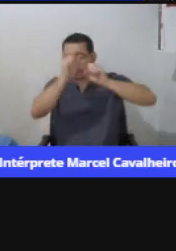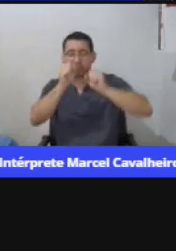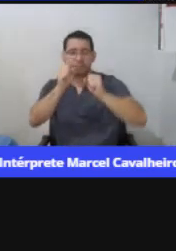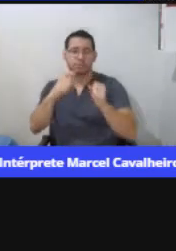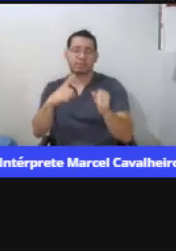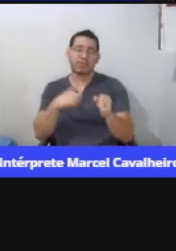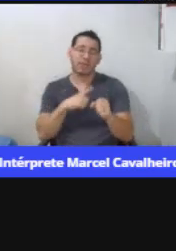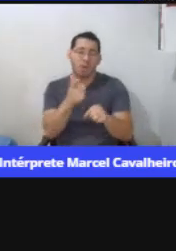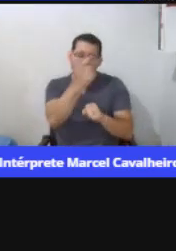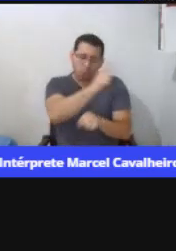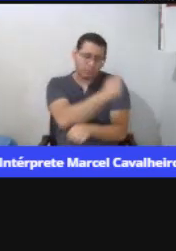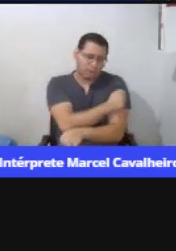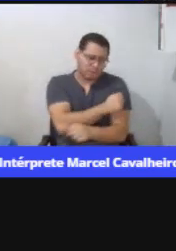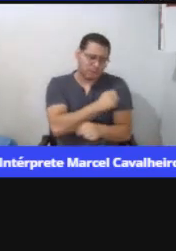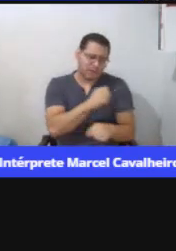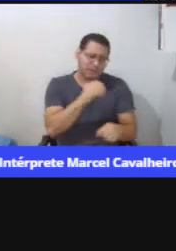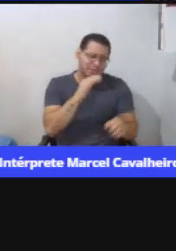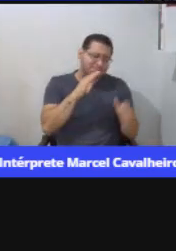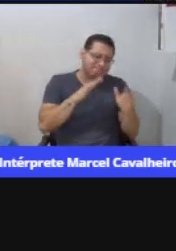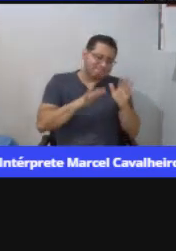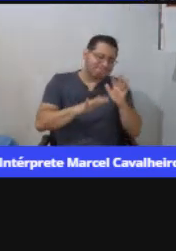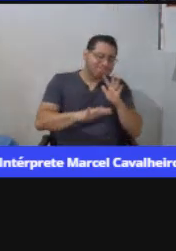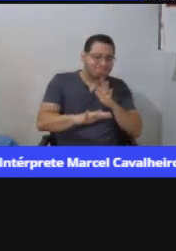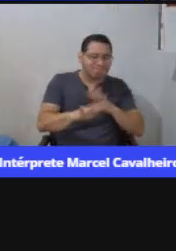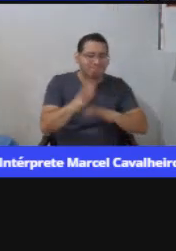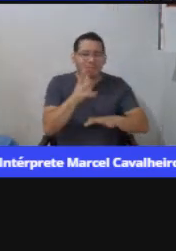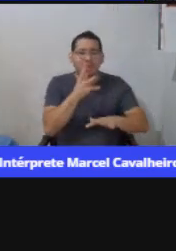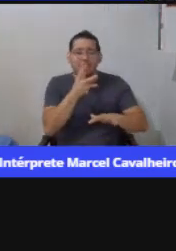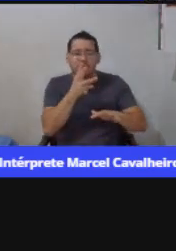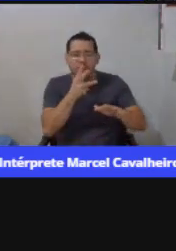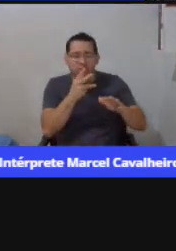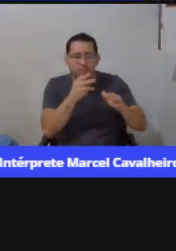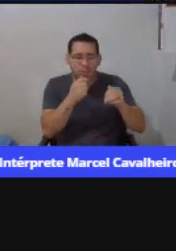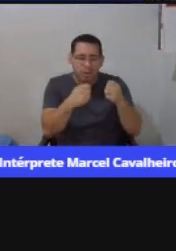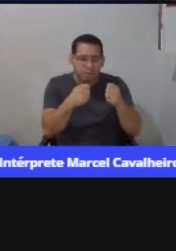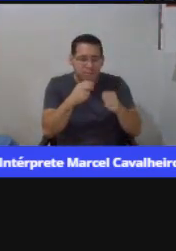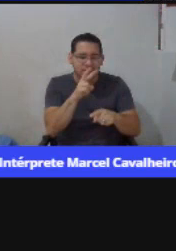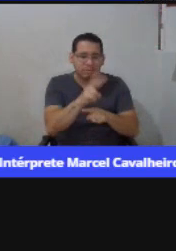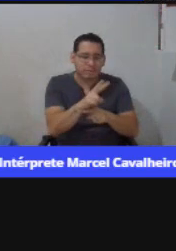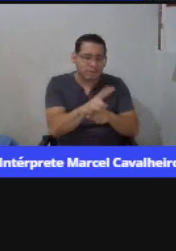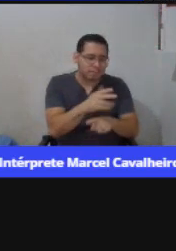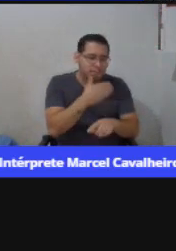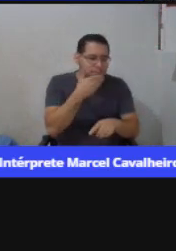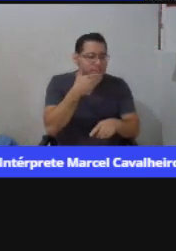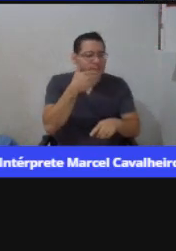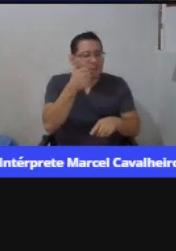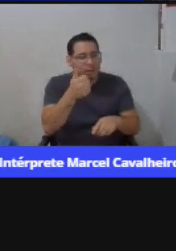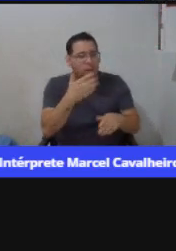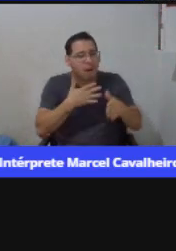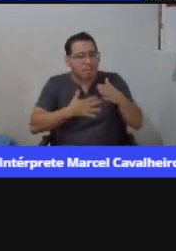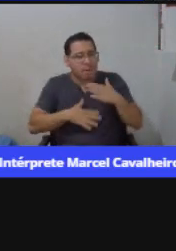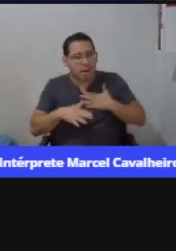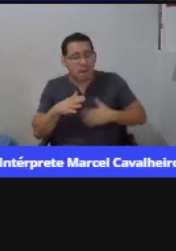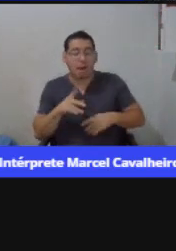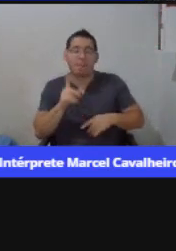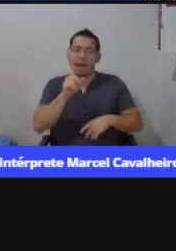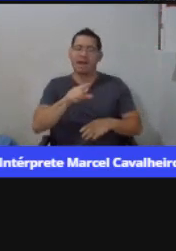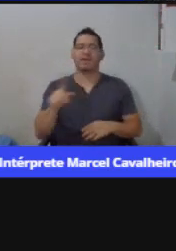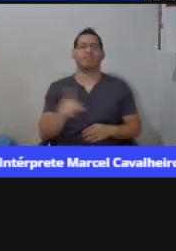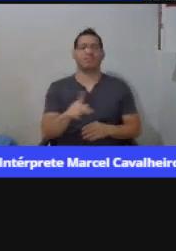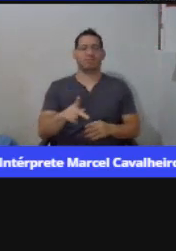pouco mais lentos, precisa de um olhar diferenciado. Então, esse é o papel do professor nesse momento.